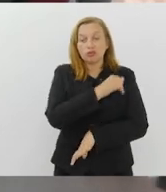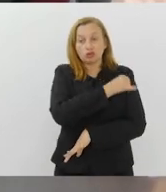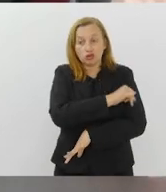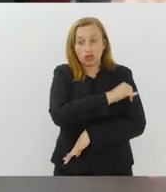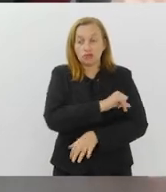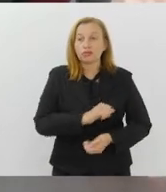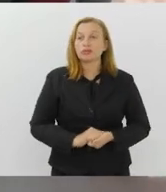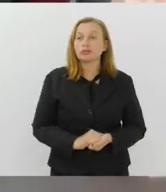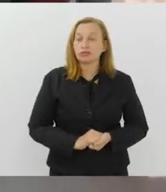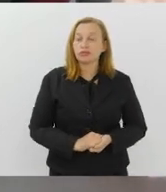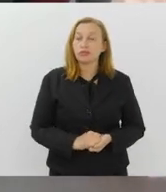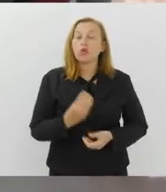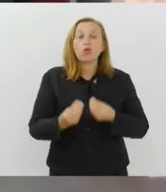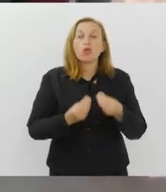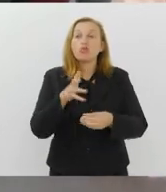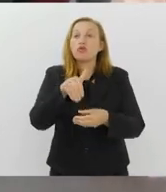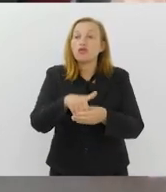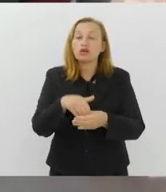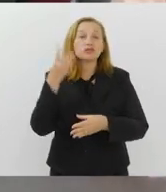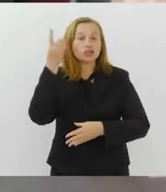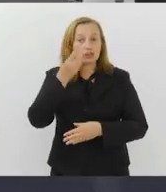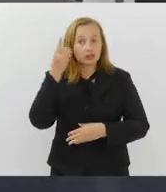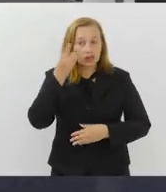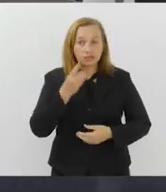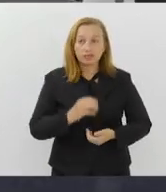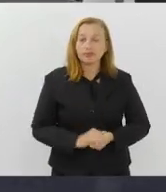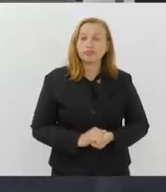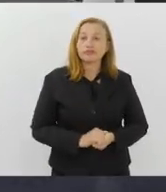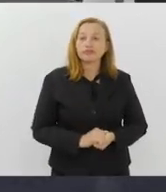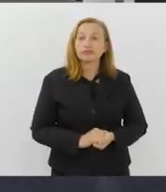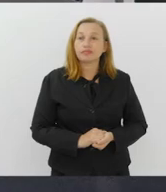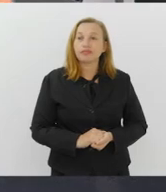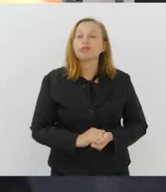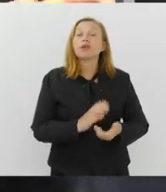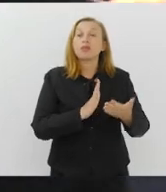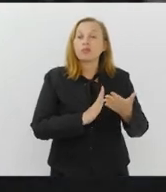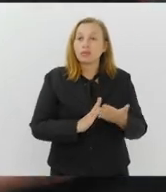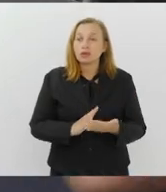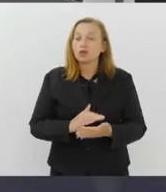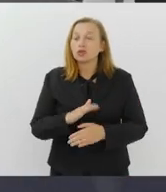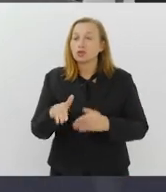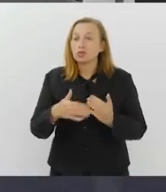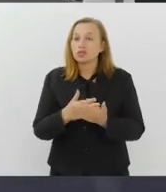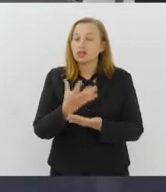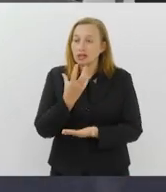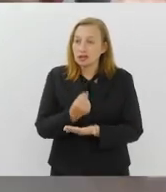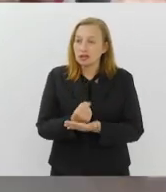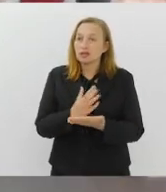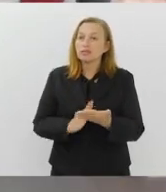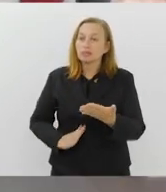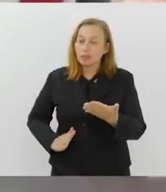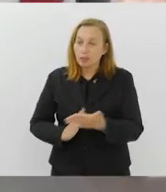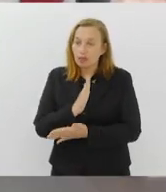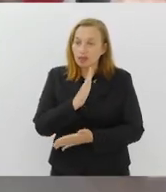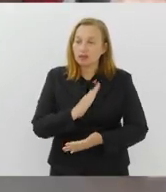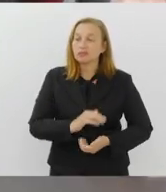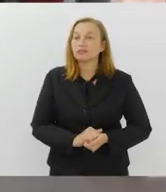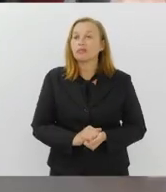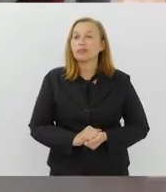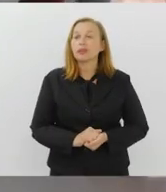Janeiro. Como votam os senhores deputados? Favorável. Os que aprovam, permaneçam como estão. Então, está